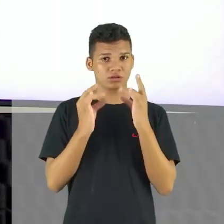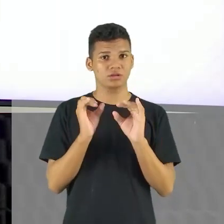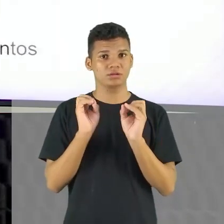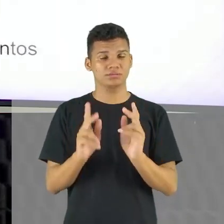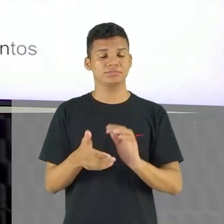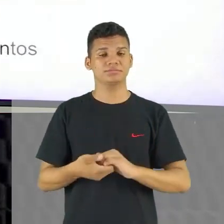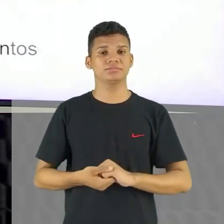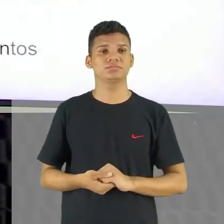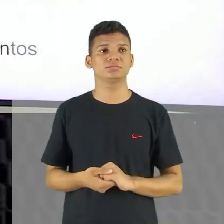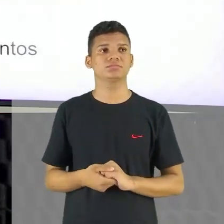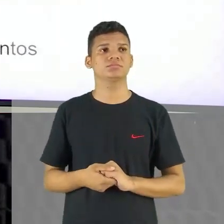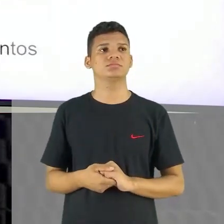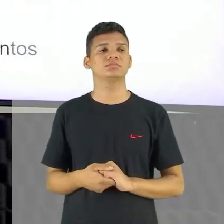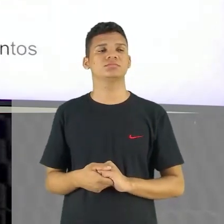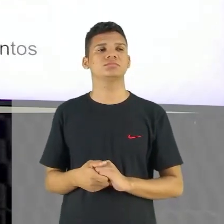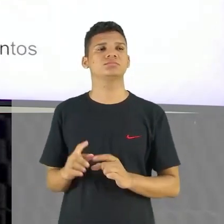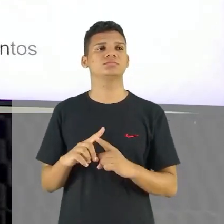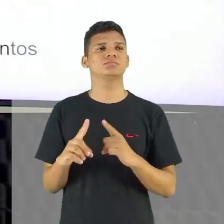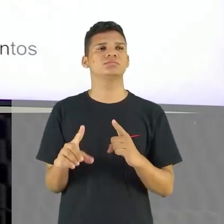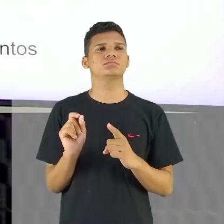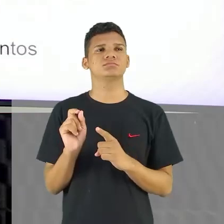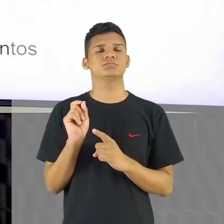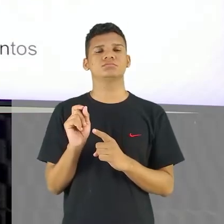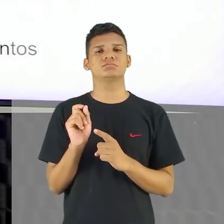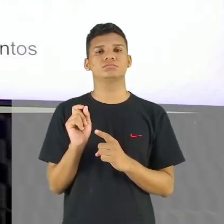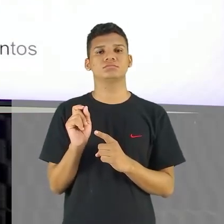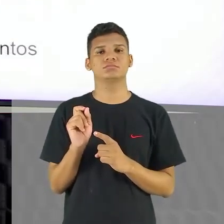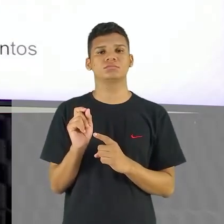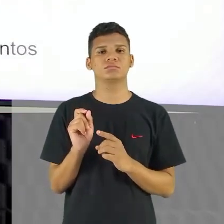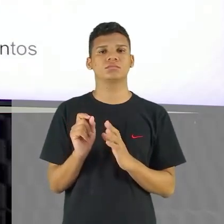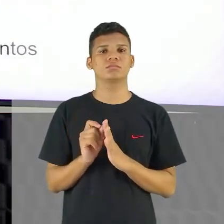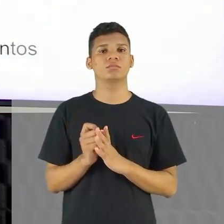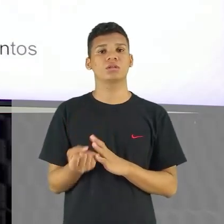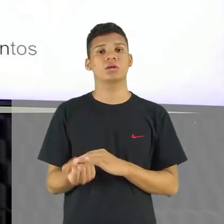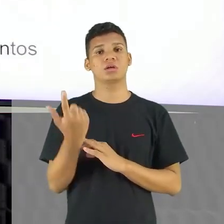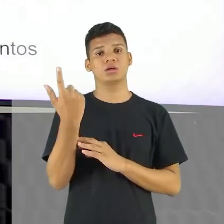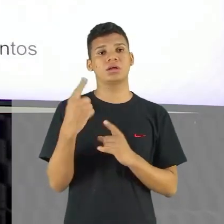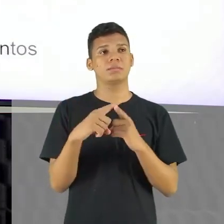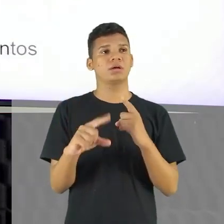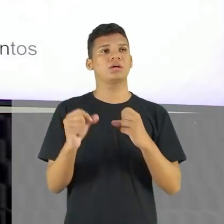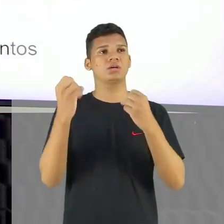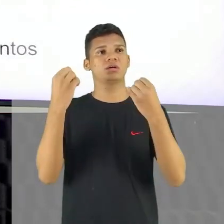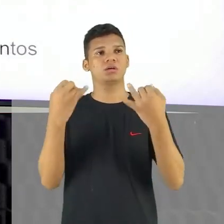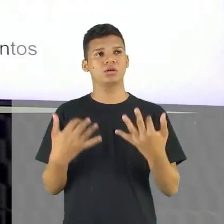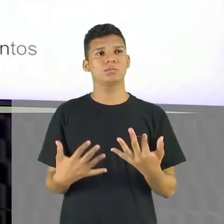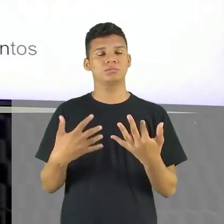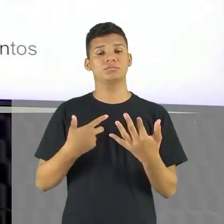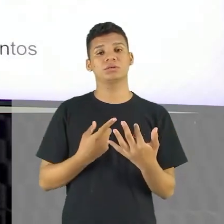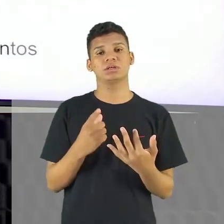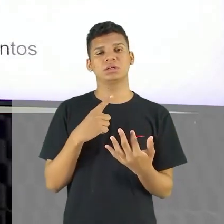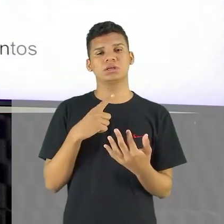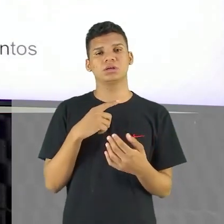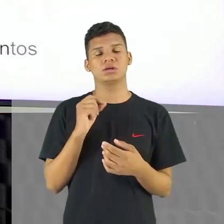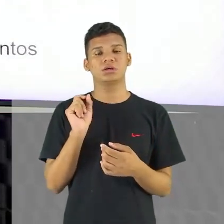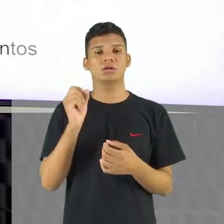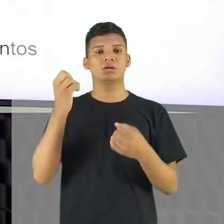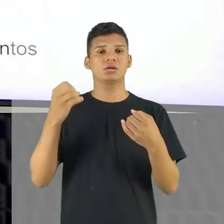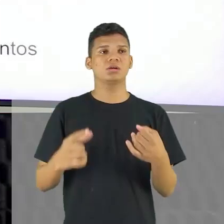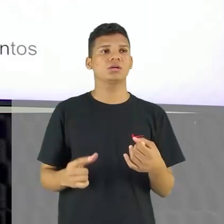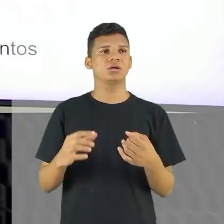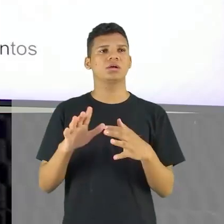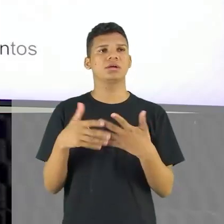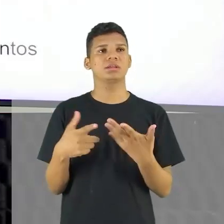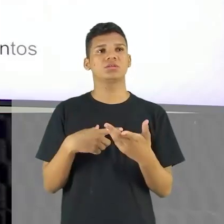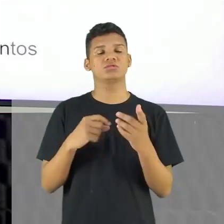aí. A estranha potência das palavras é explicada, de certa forma, por meio de